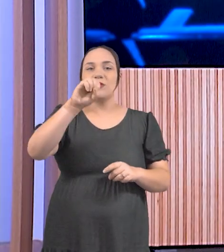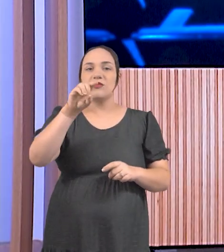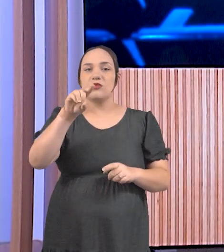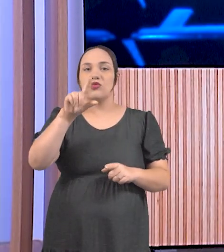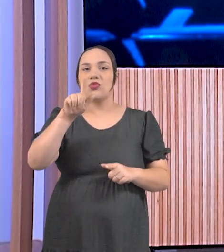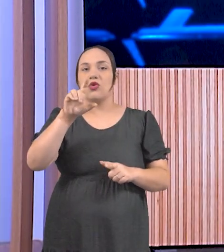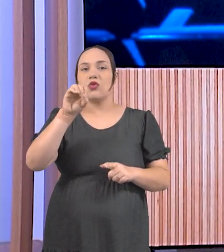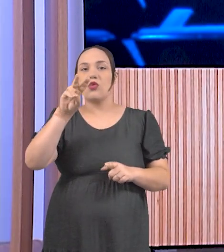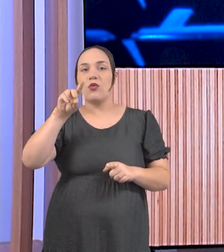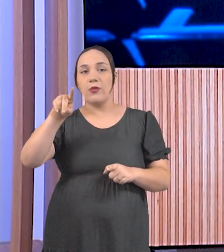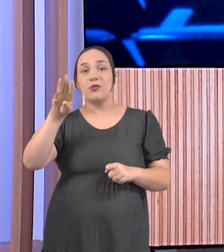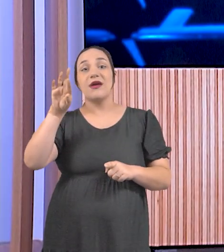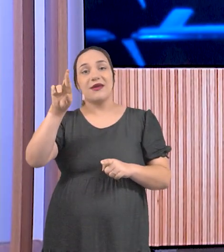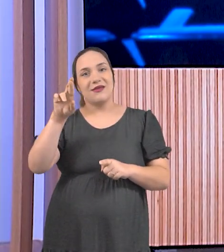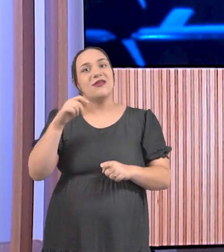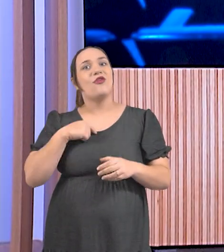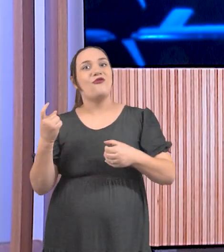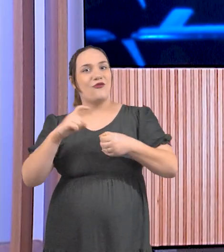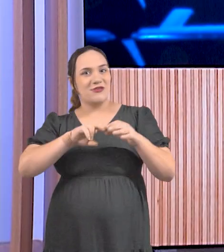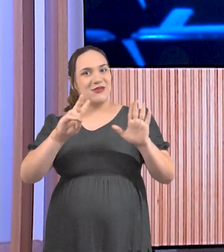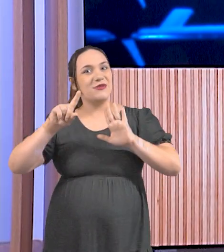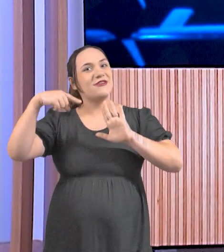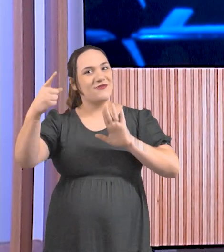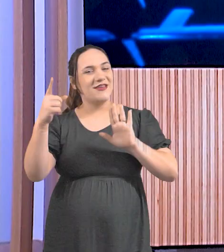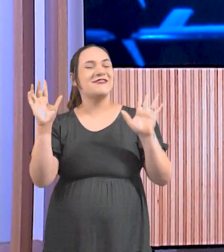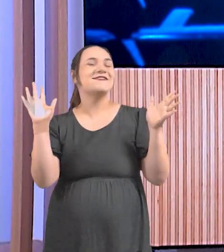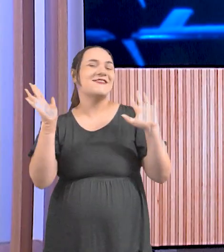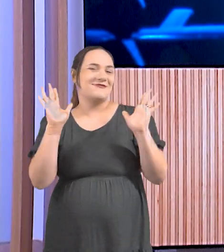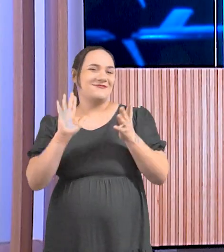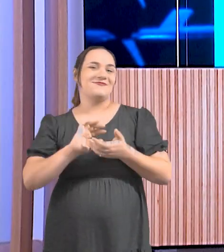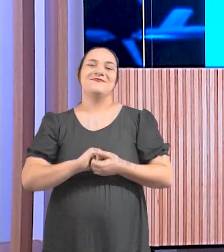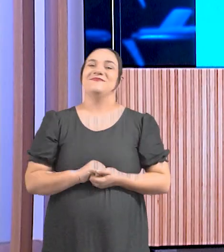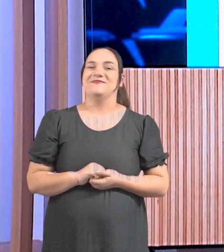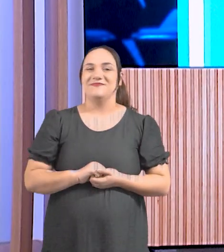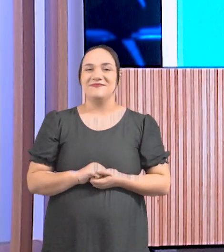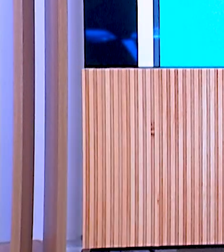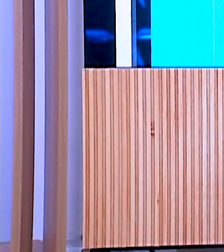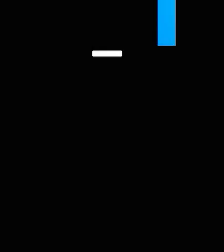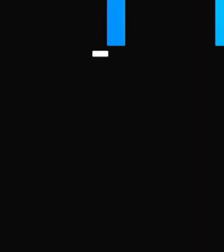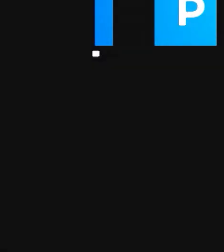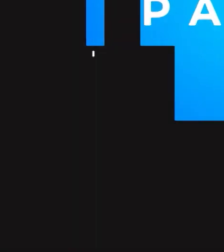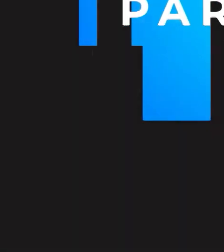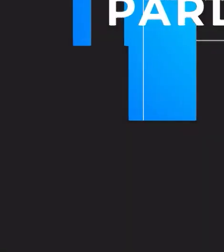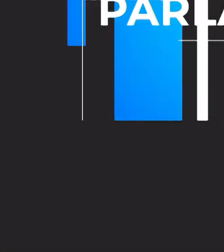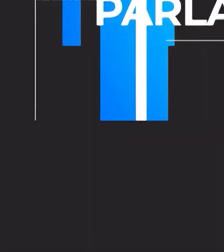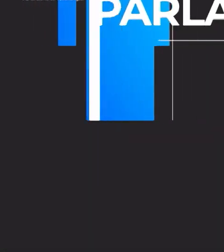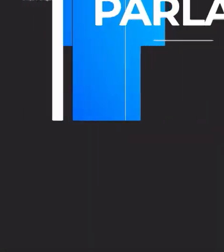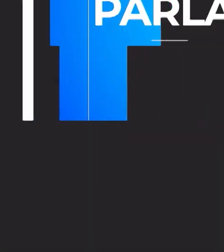al.ms.gov.br. E eu volto na próxima semana. Até lá. Tchau, tchau.